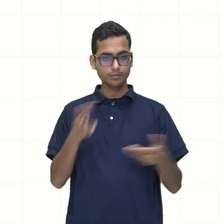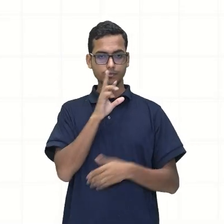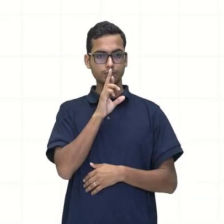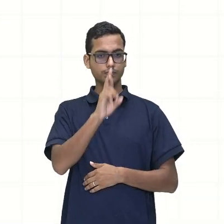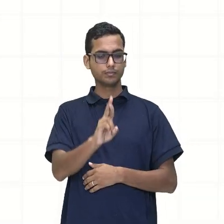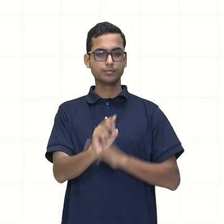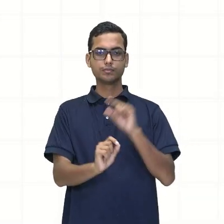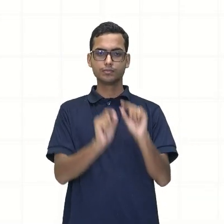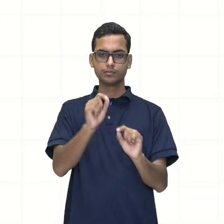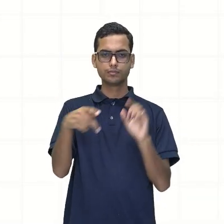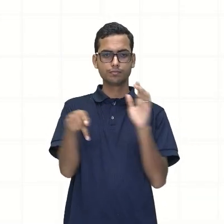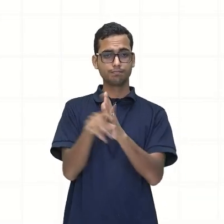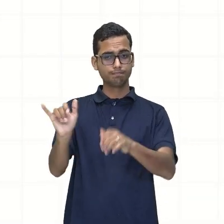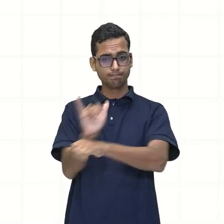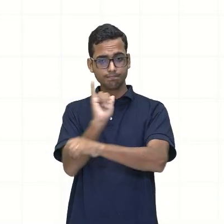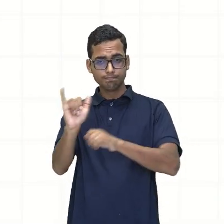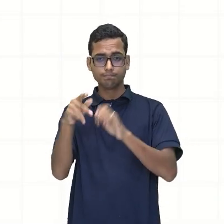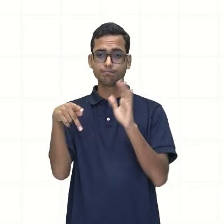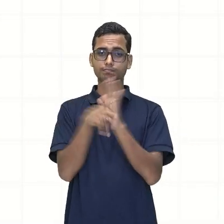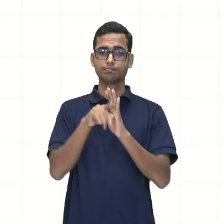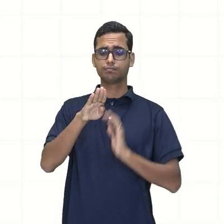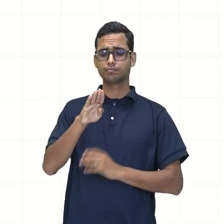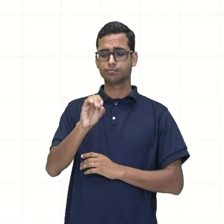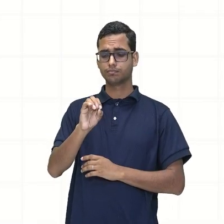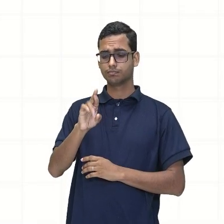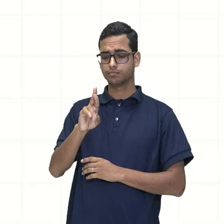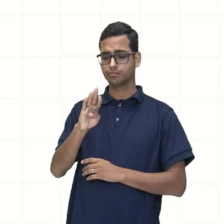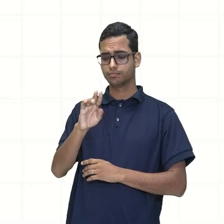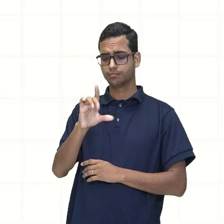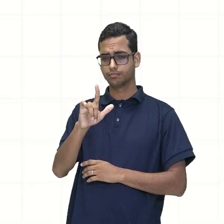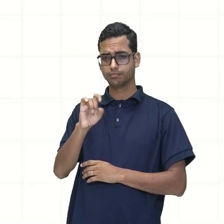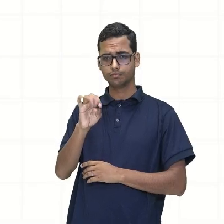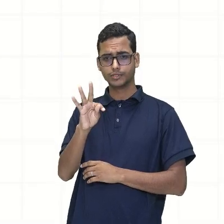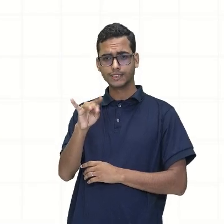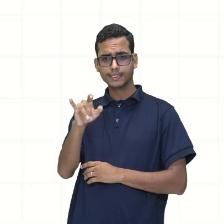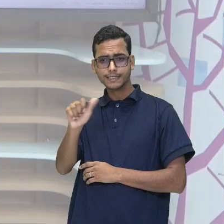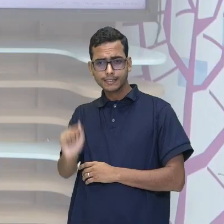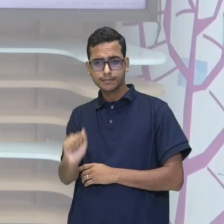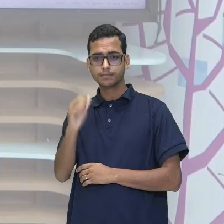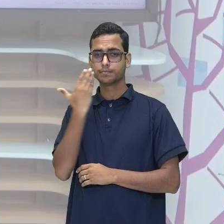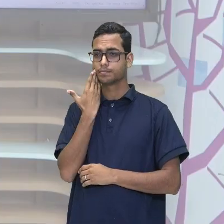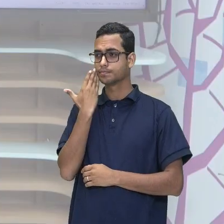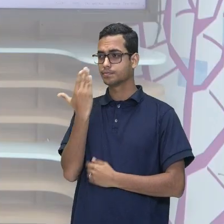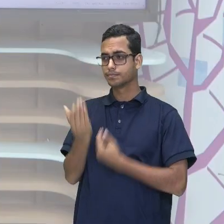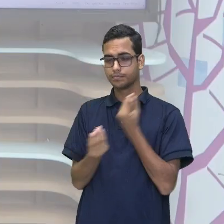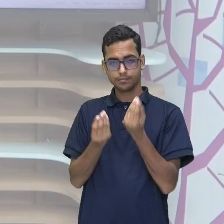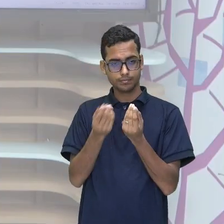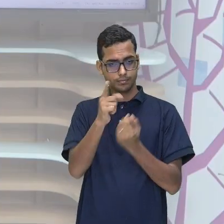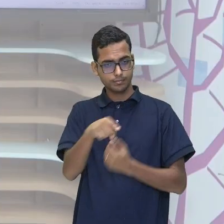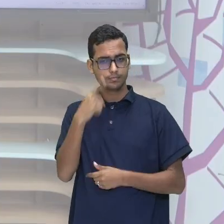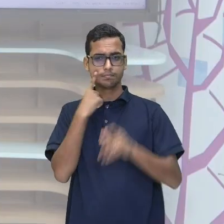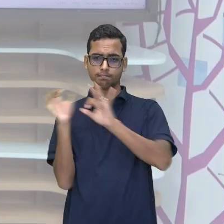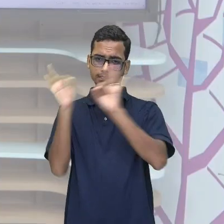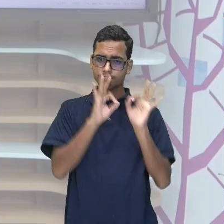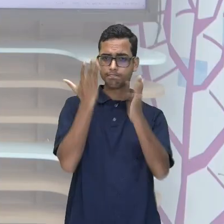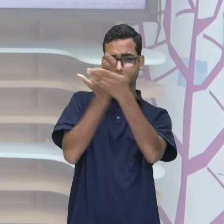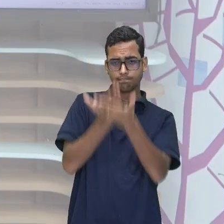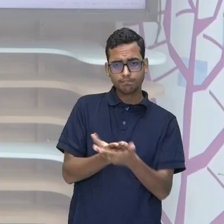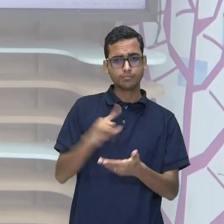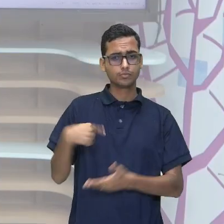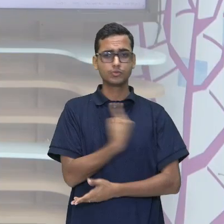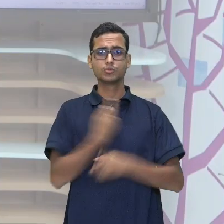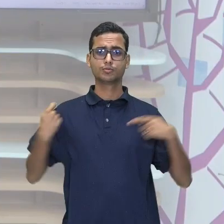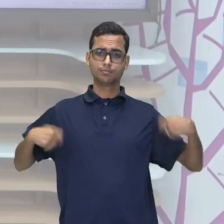ver esse método borboleta. Por que que a gente vai ver esse método borboleta? Porque vocês viram, né, que a gente precisa fazer